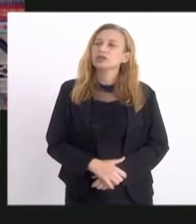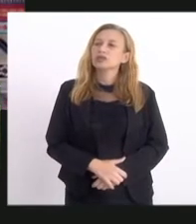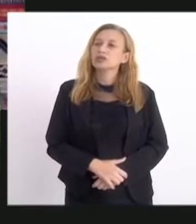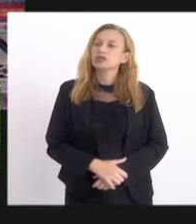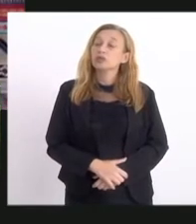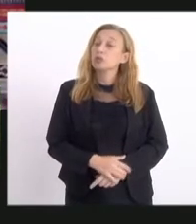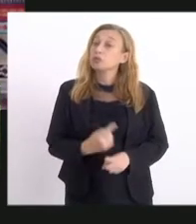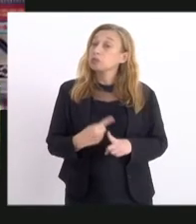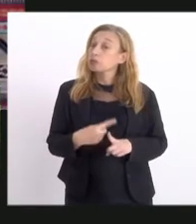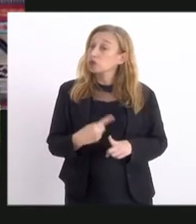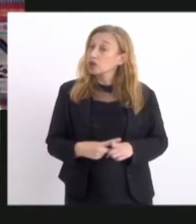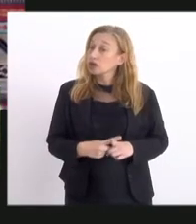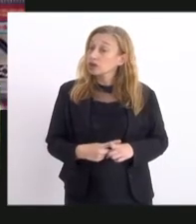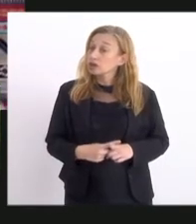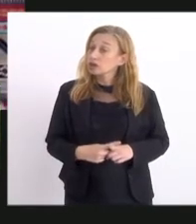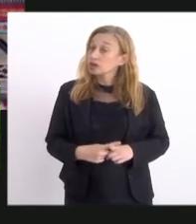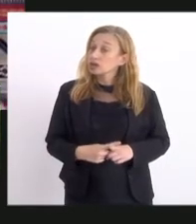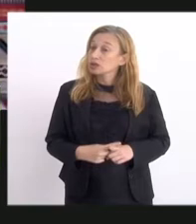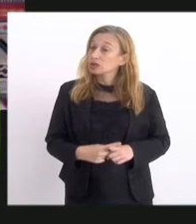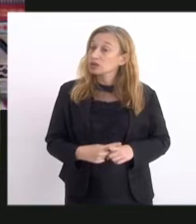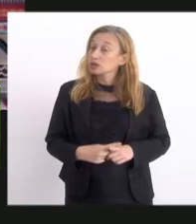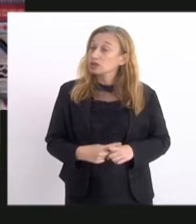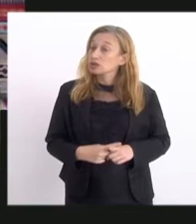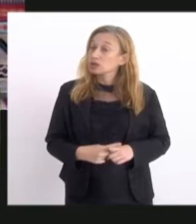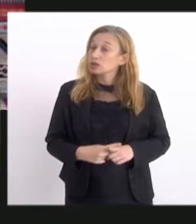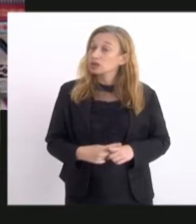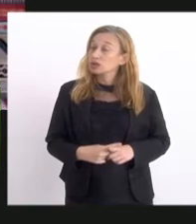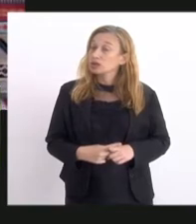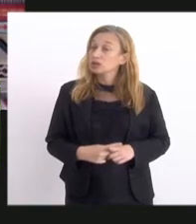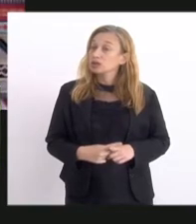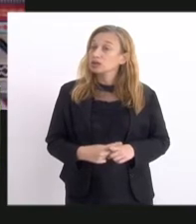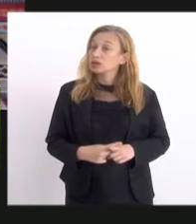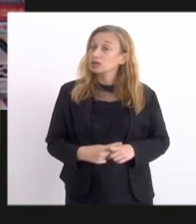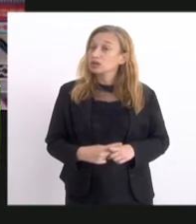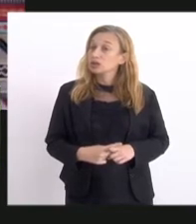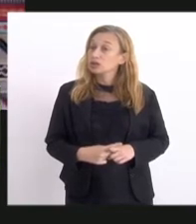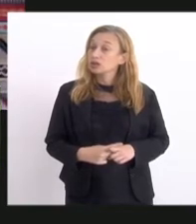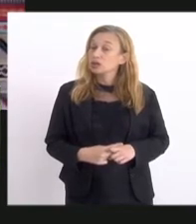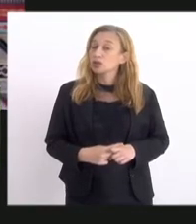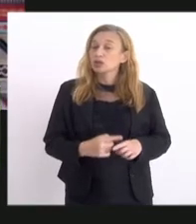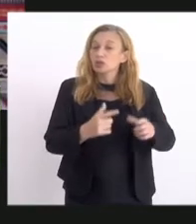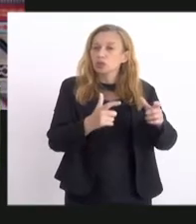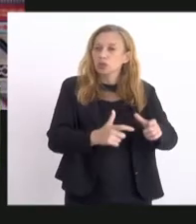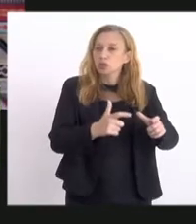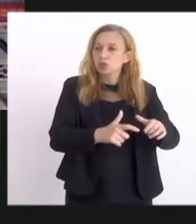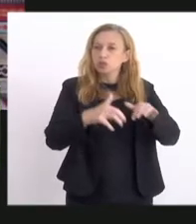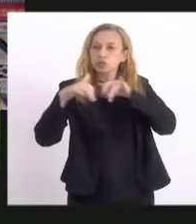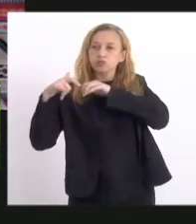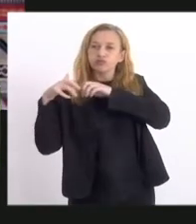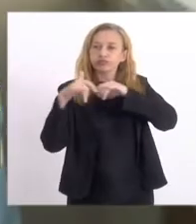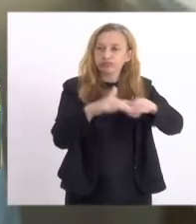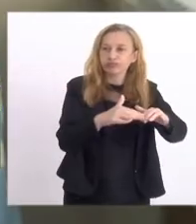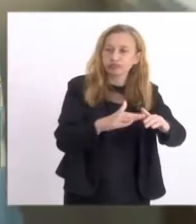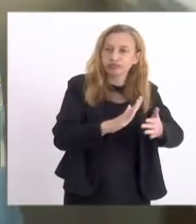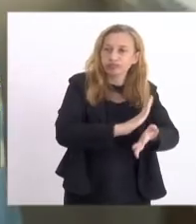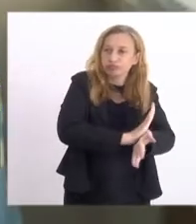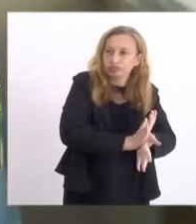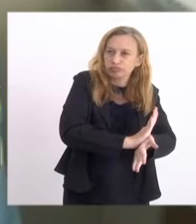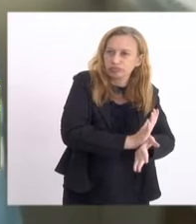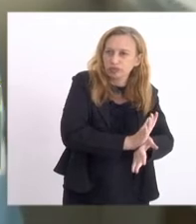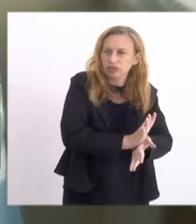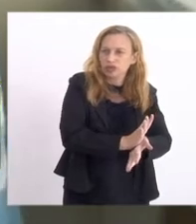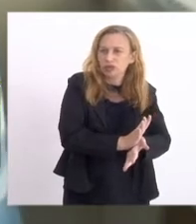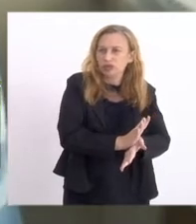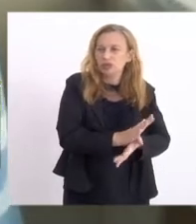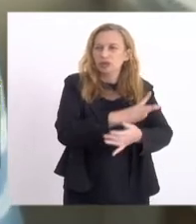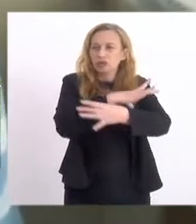Até porque, se tem templos que são invadidos e destruídos, são da Umbanda e